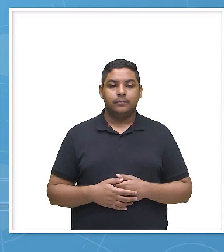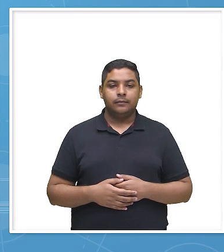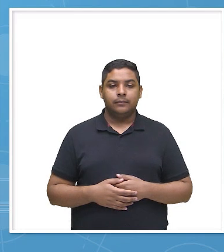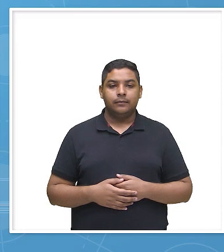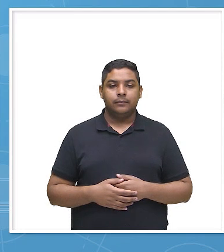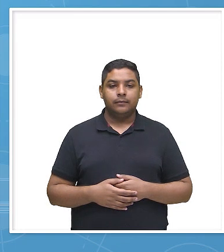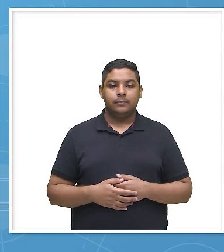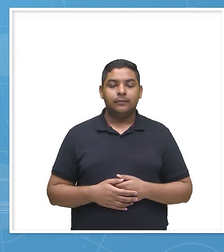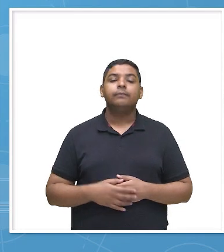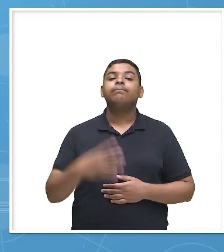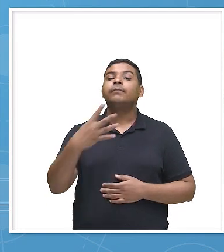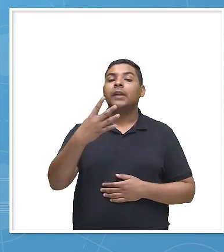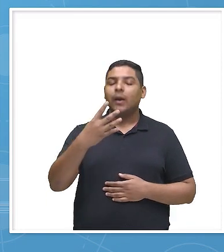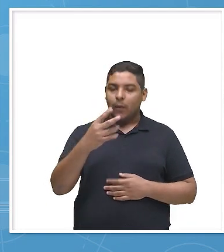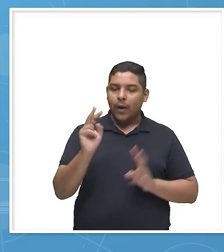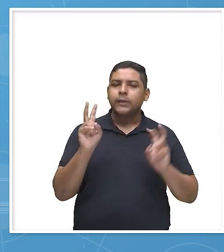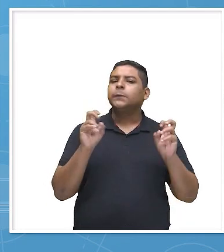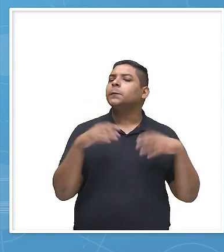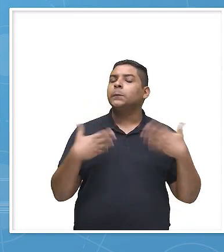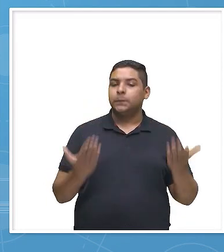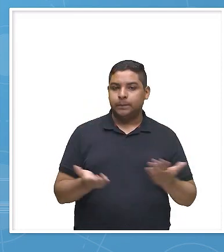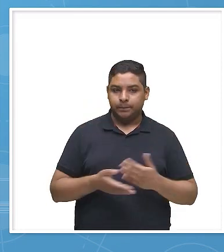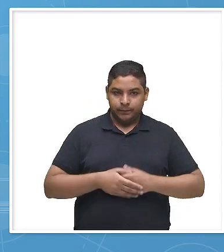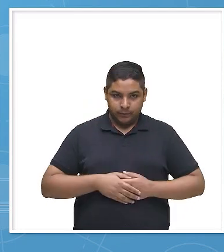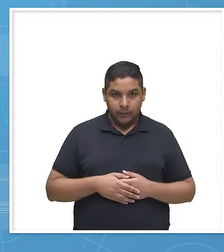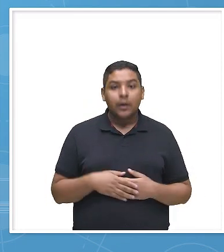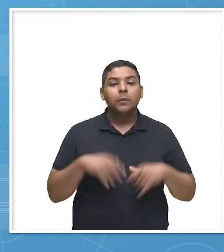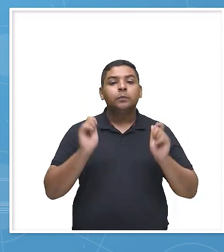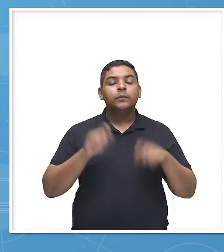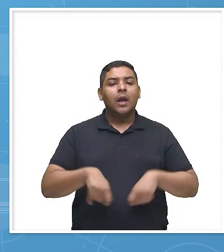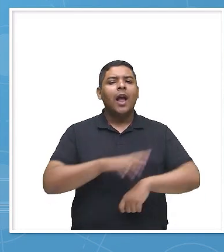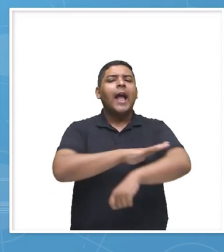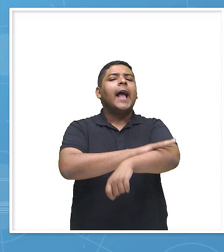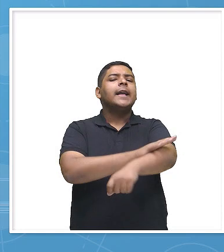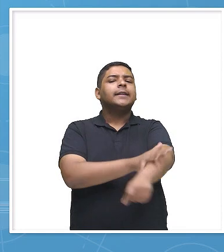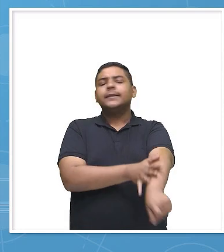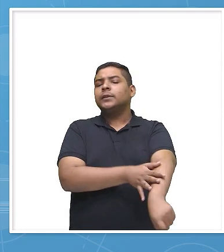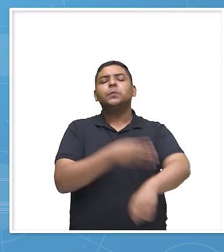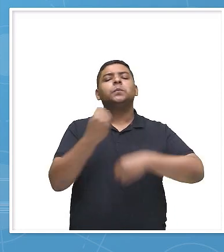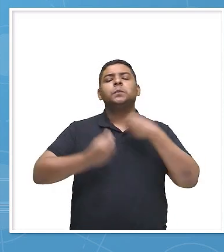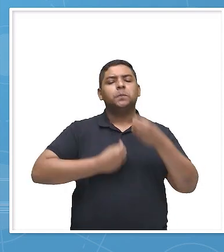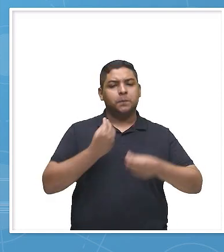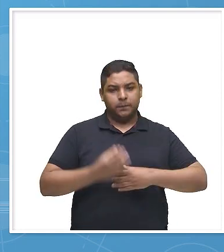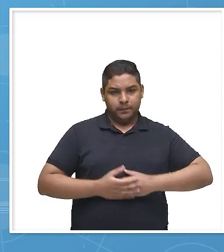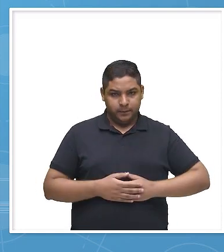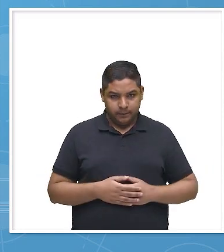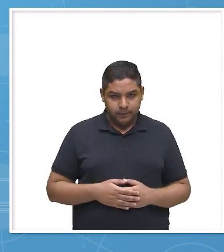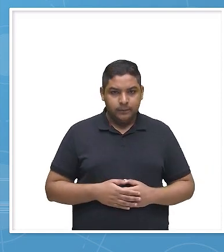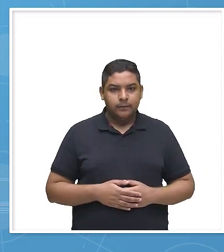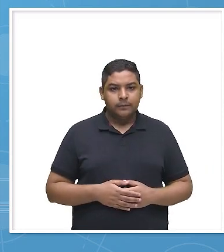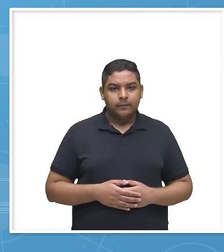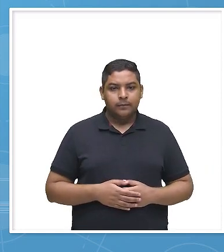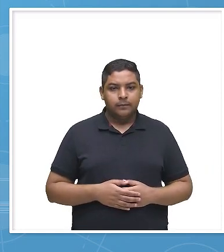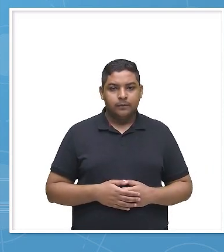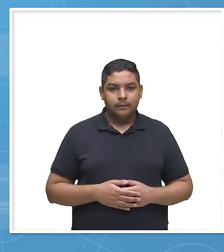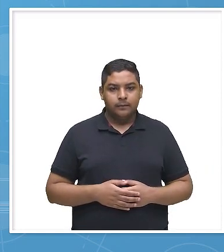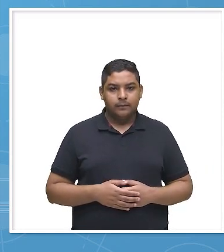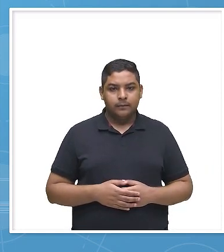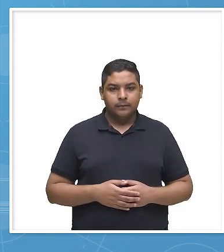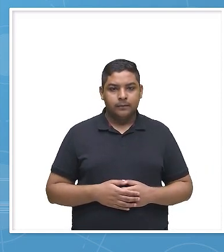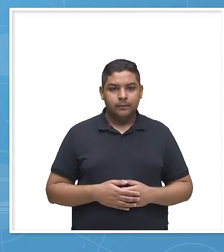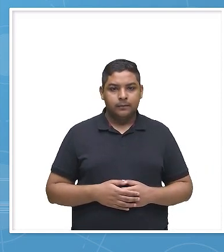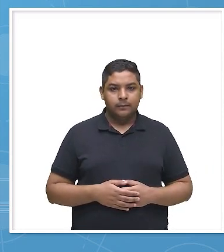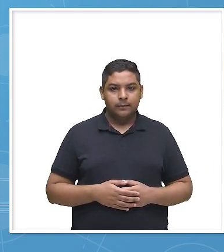A quarta questão fala o seguinte: podemos definir racismo? Quero saber, racismo,